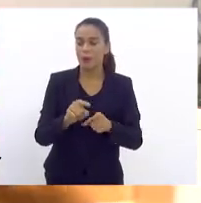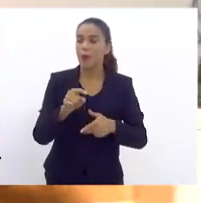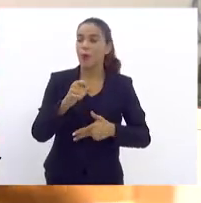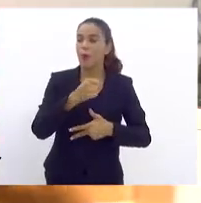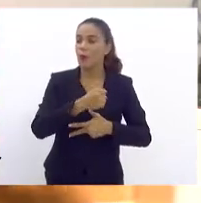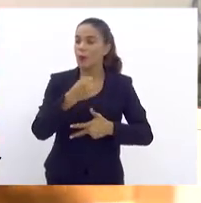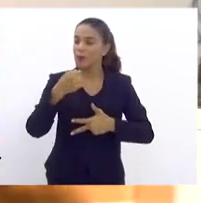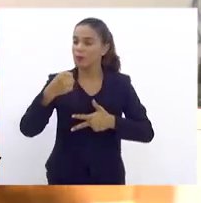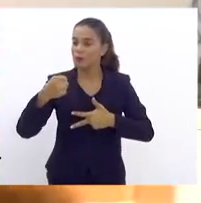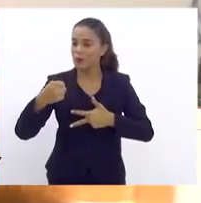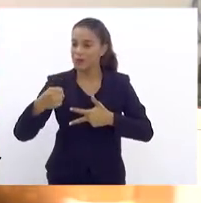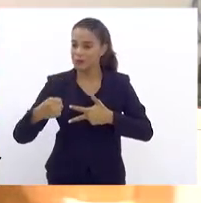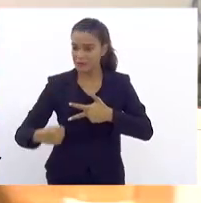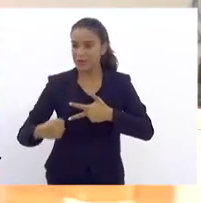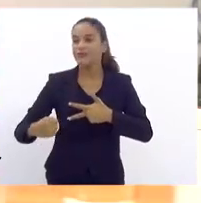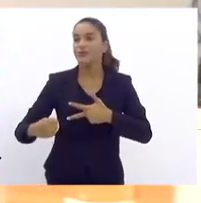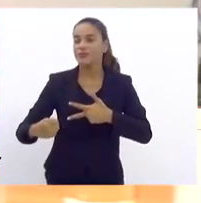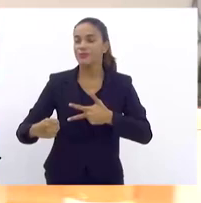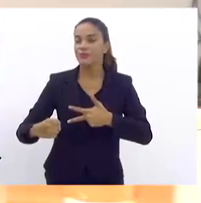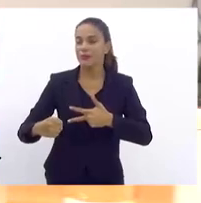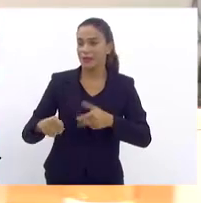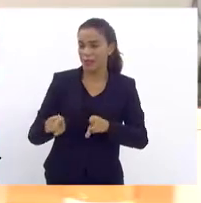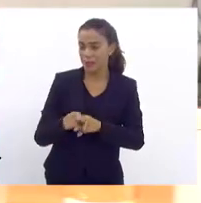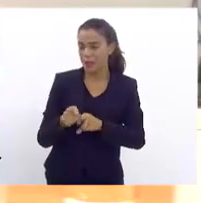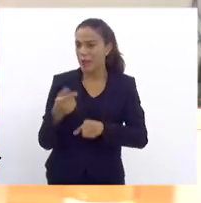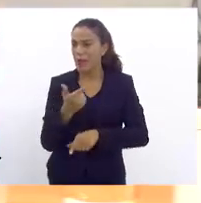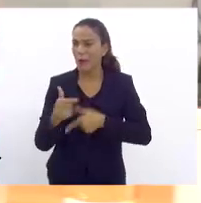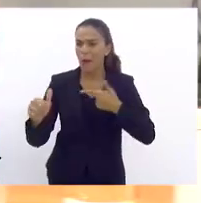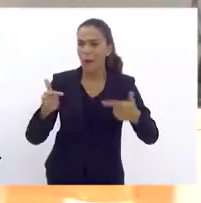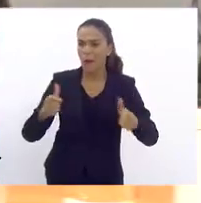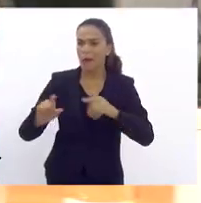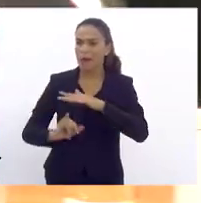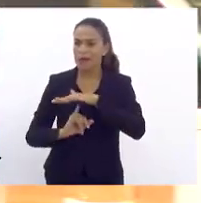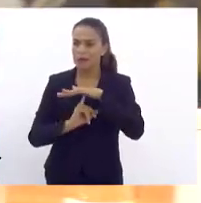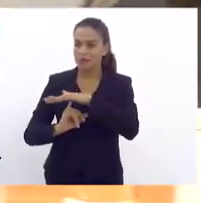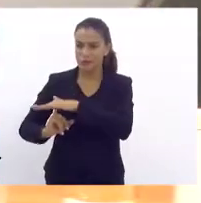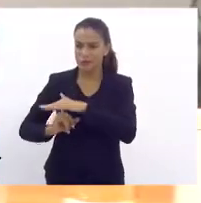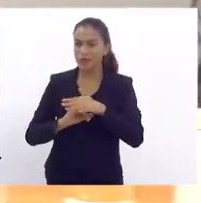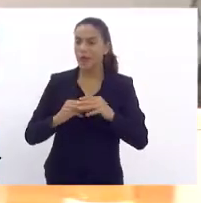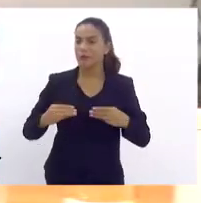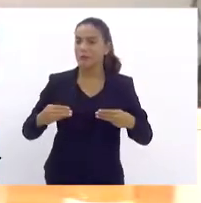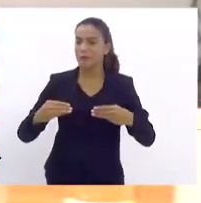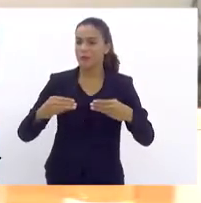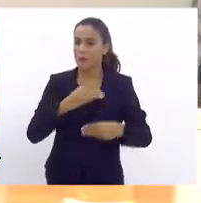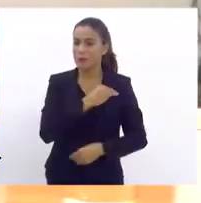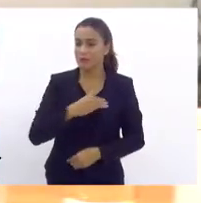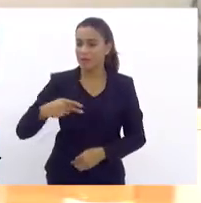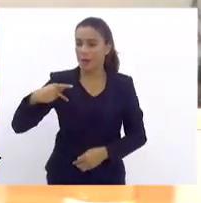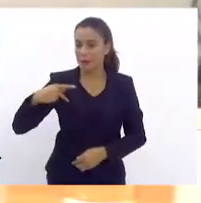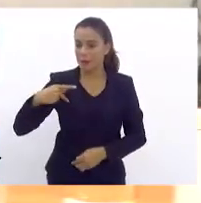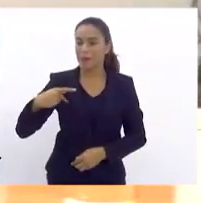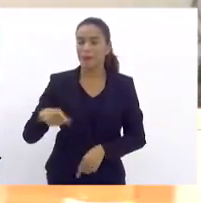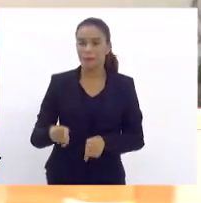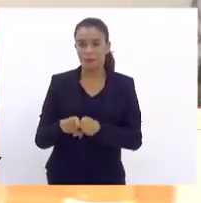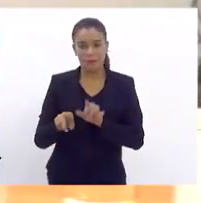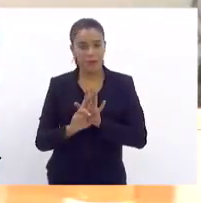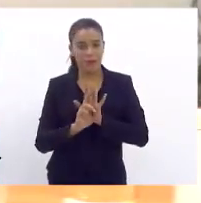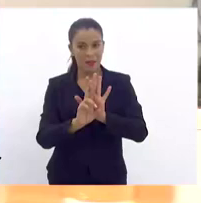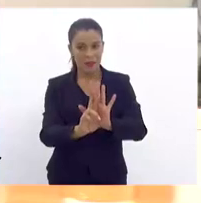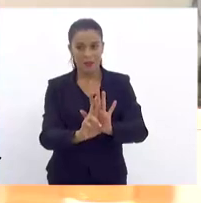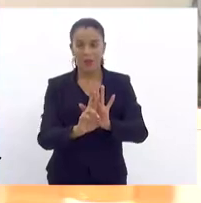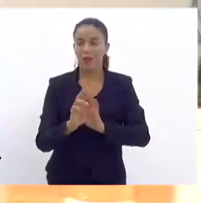legislativo O Poder Executivo outras instituições também Ministério Público que eu vejo aqui representado